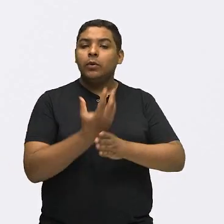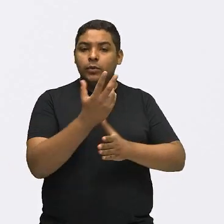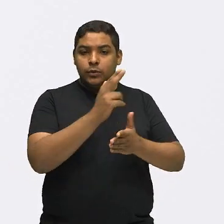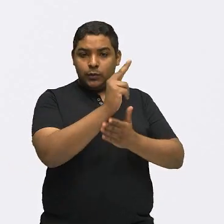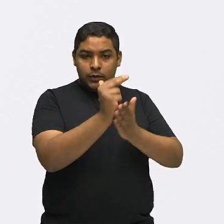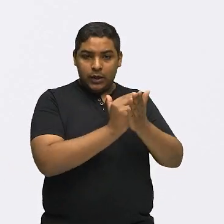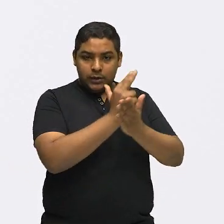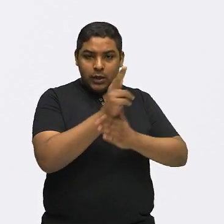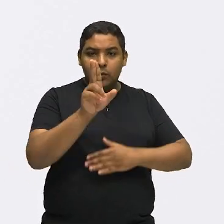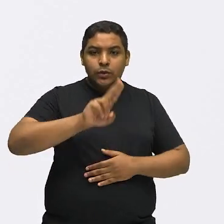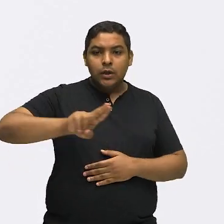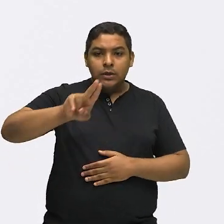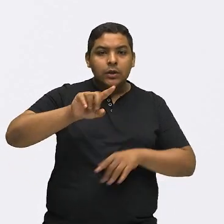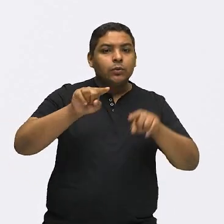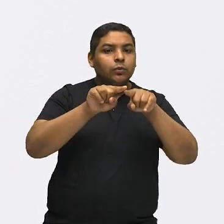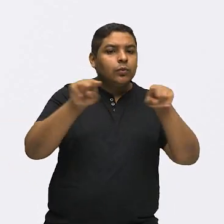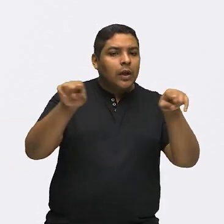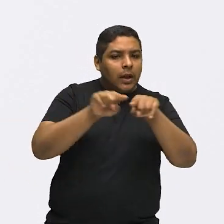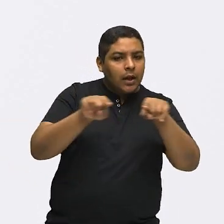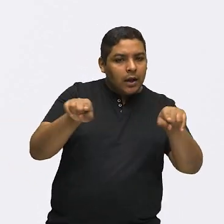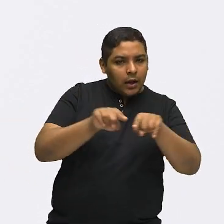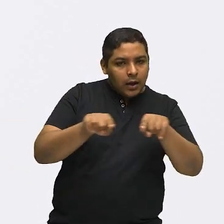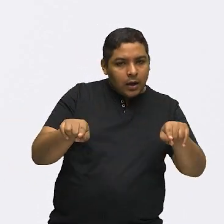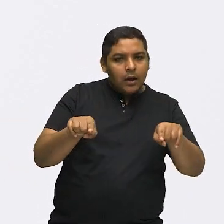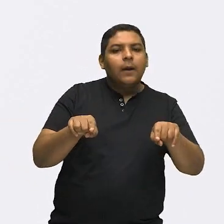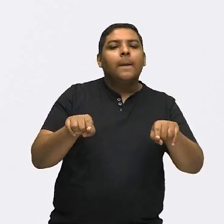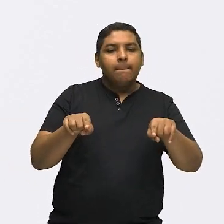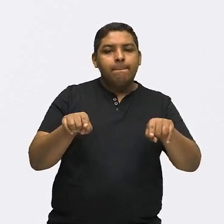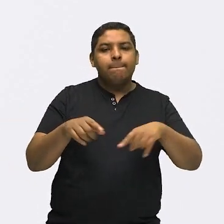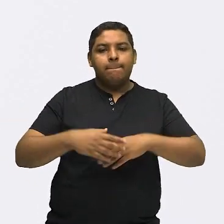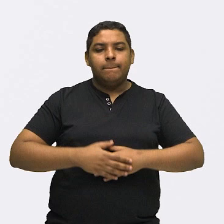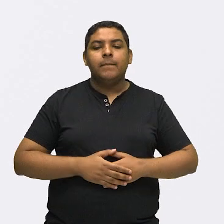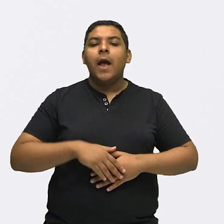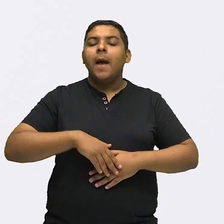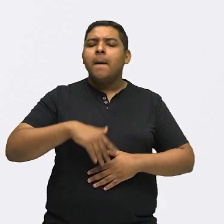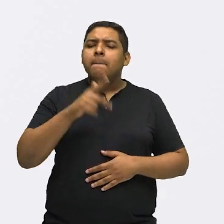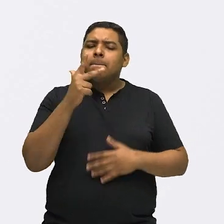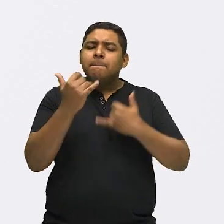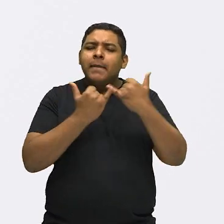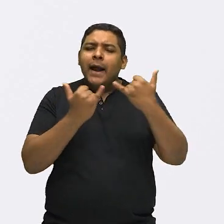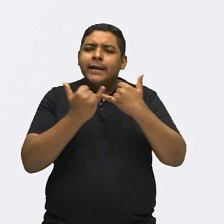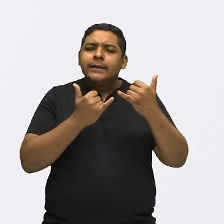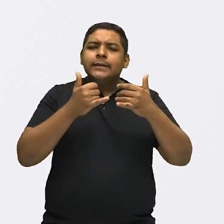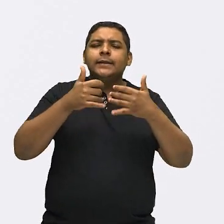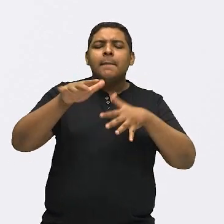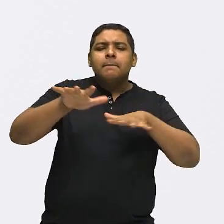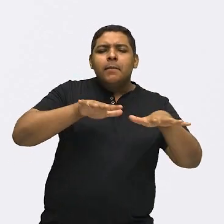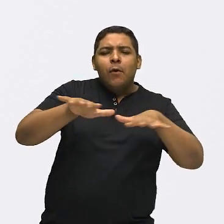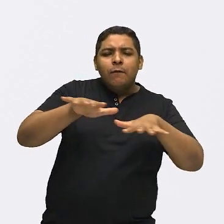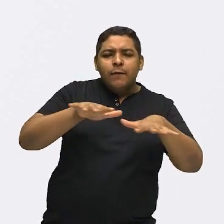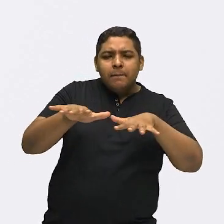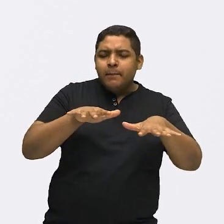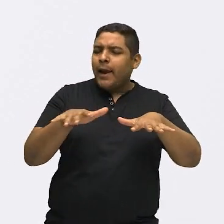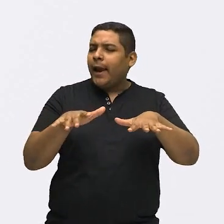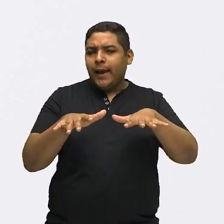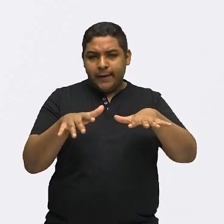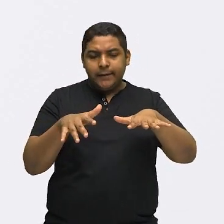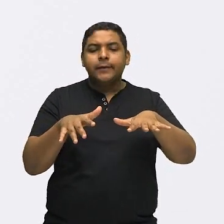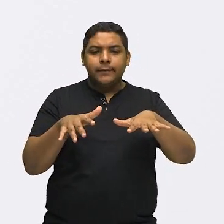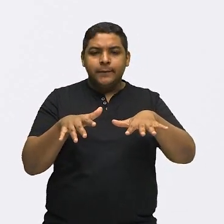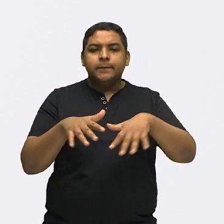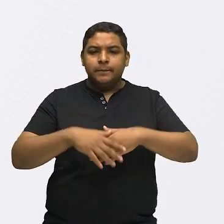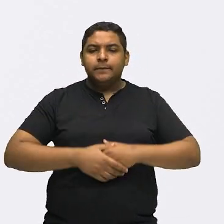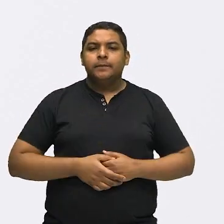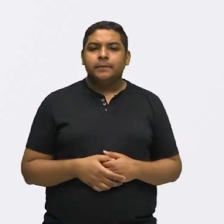um desenho utilizando apenas linhas com sensação de movimentos. Então, quais as linhas que dão